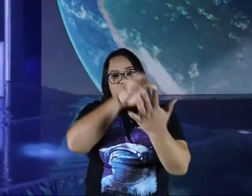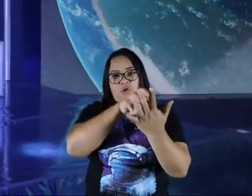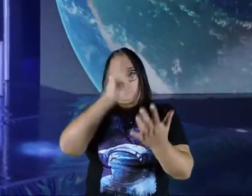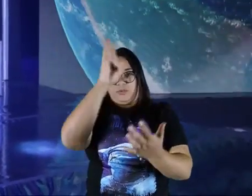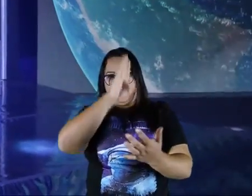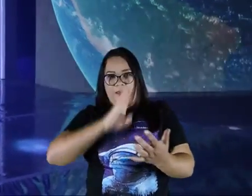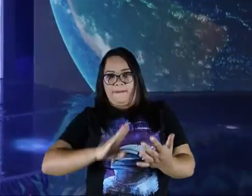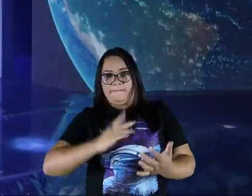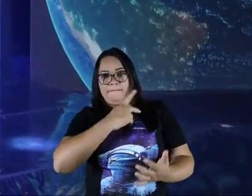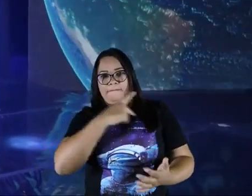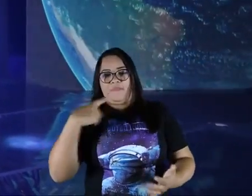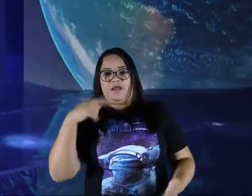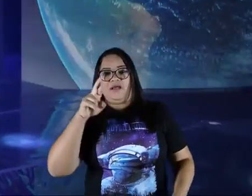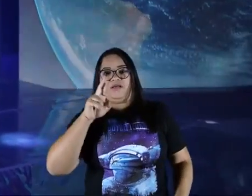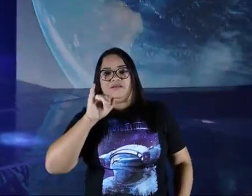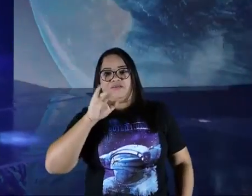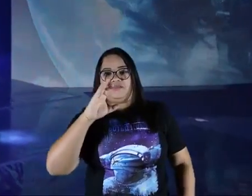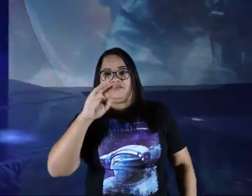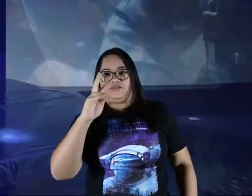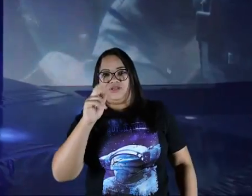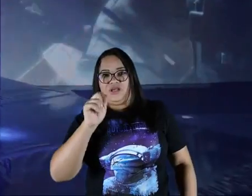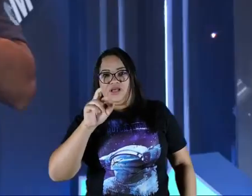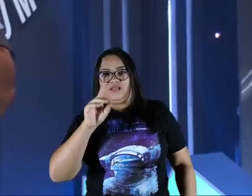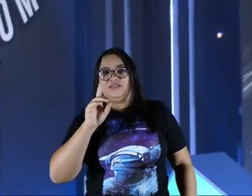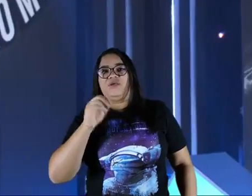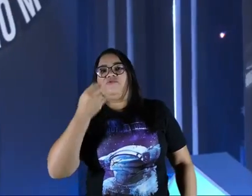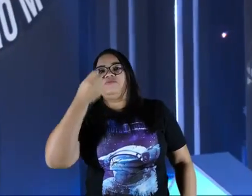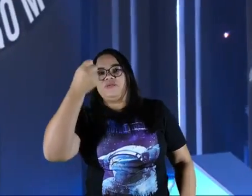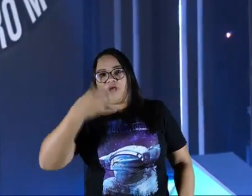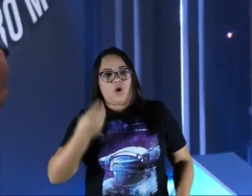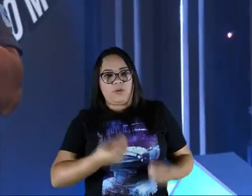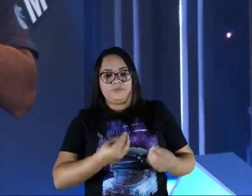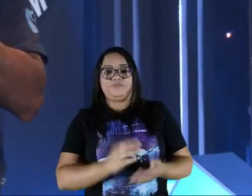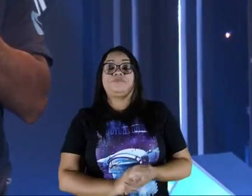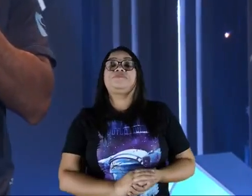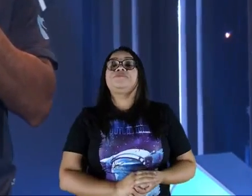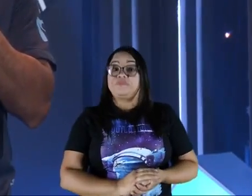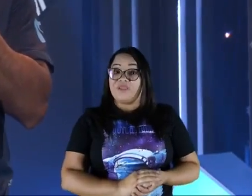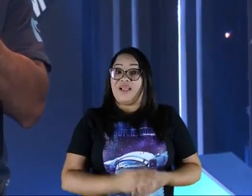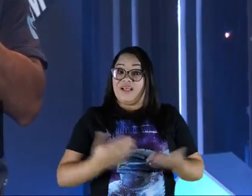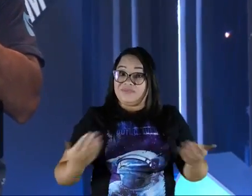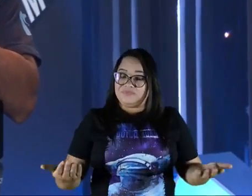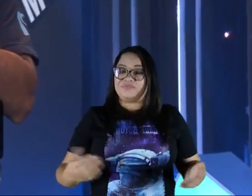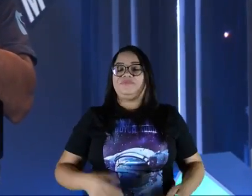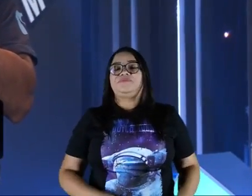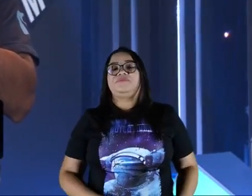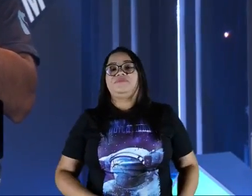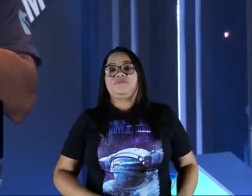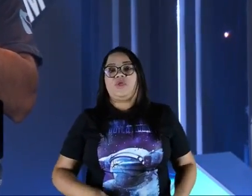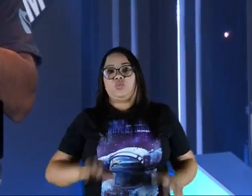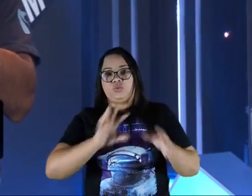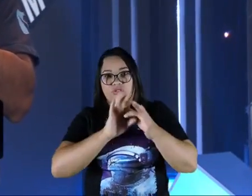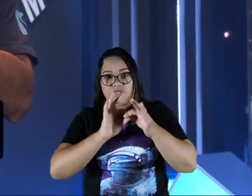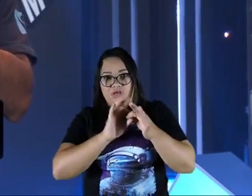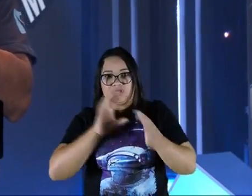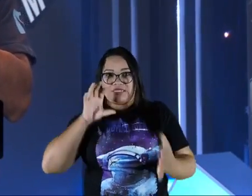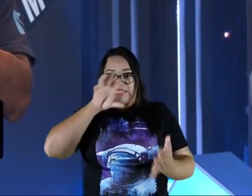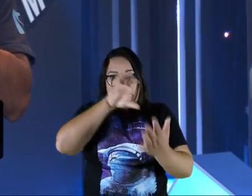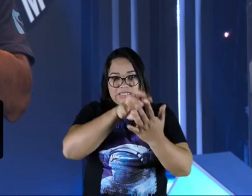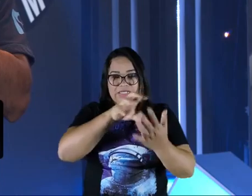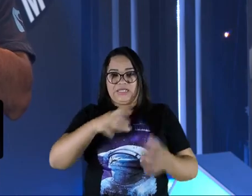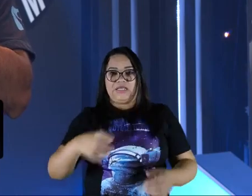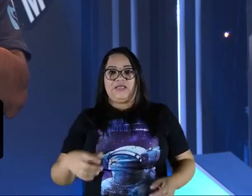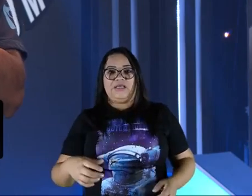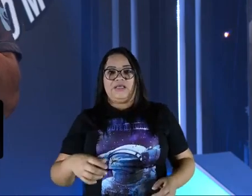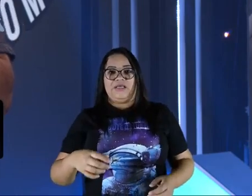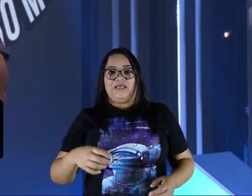Brasil. Pastor Richard, conta aí como vai ser o Caleb o ano que vem. É isso aí, pastor. Aqui na União Centro-Oeste, a gente não tem pé de Caleb, tem pé